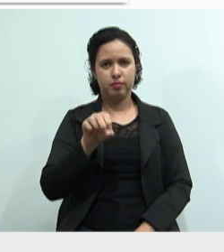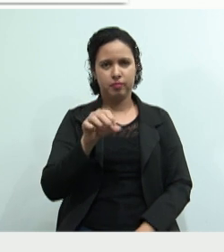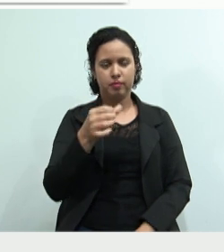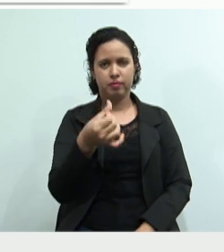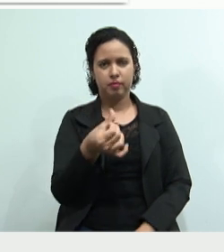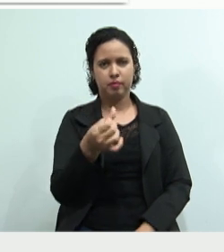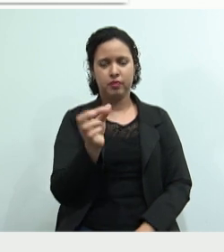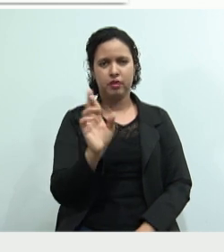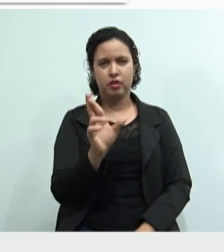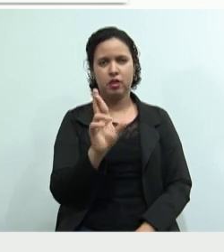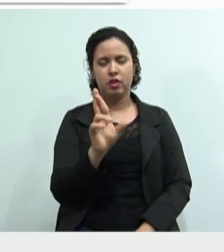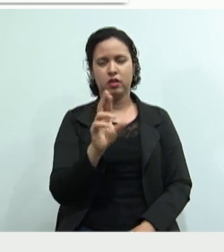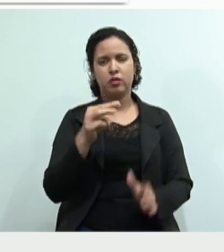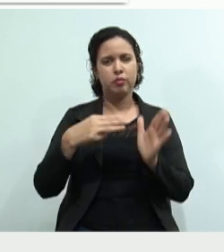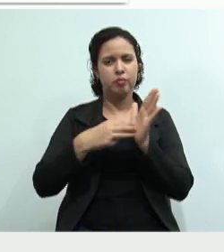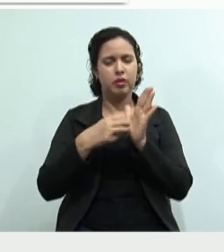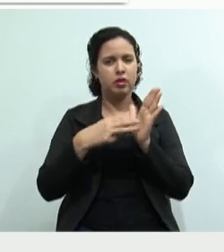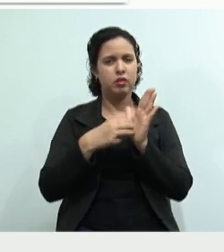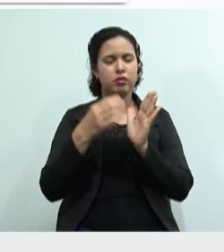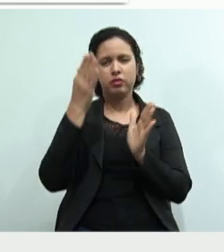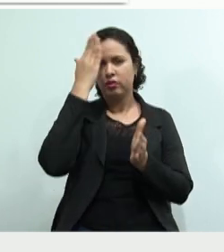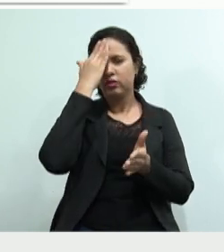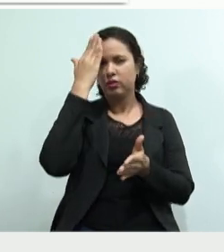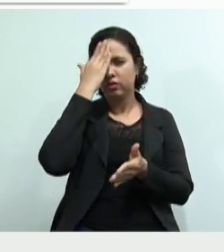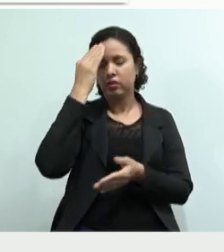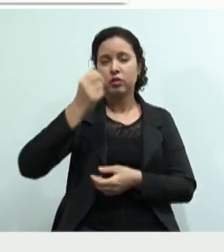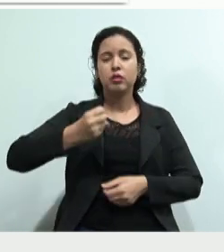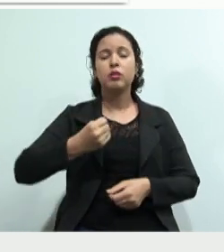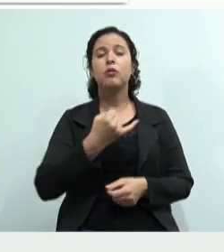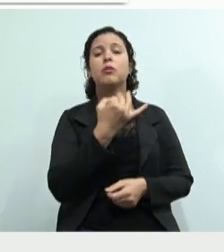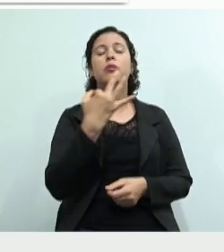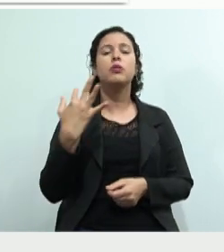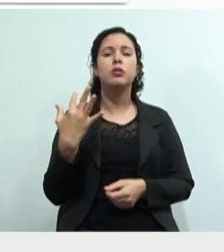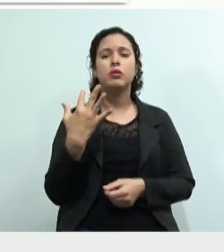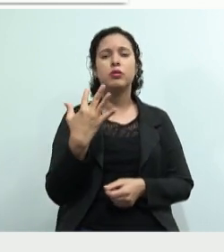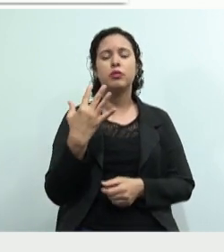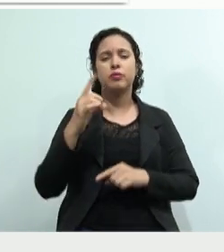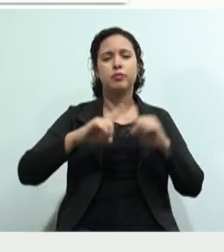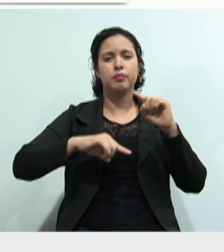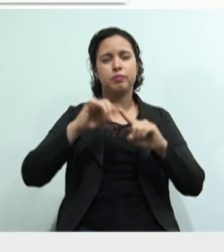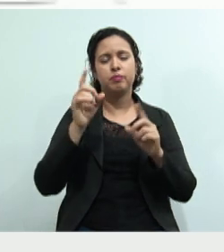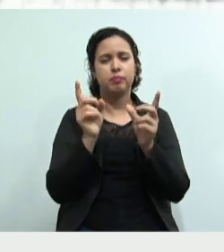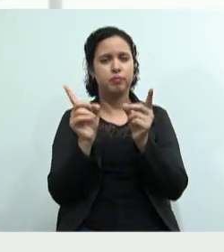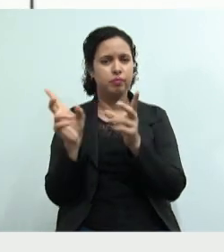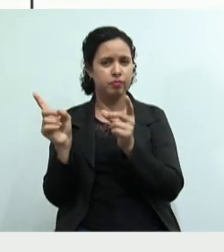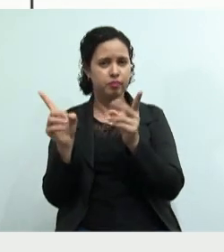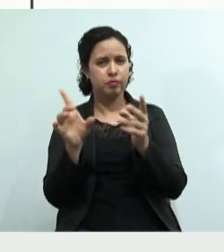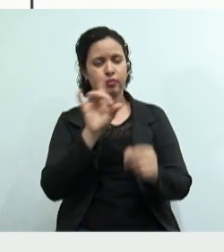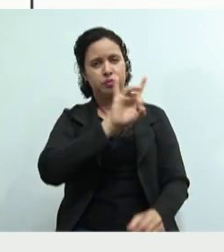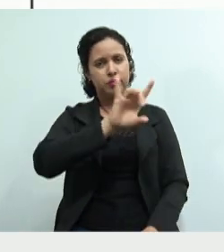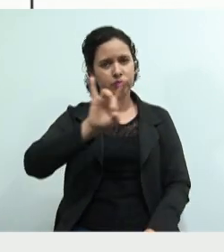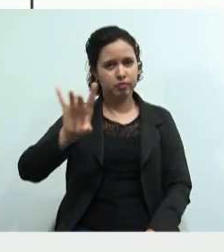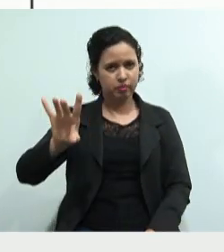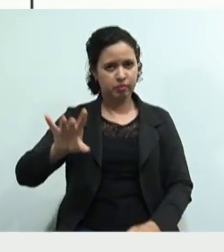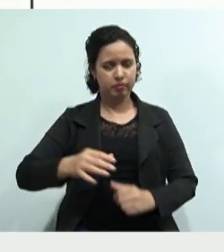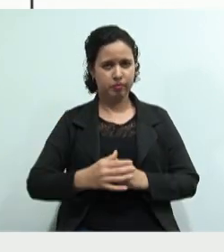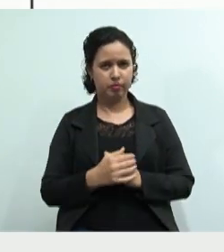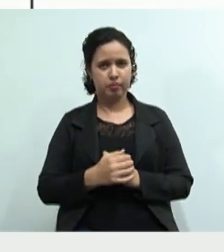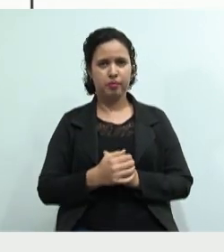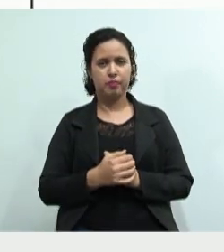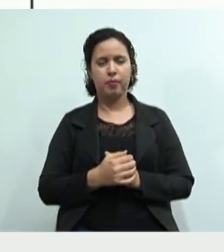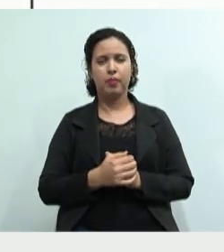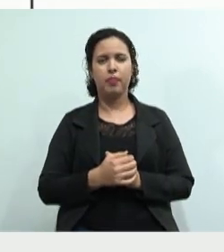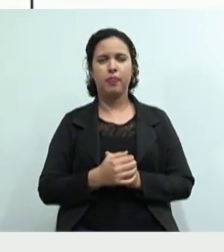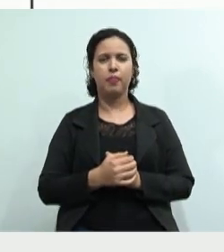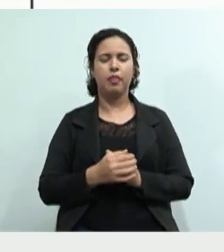suma, ajudará a você saber o custo das mercadorias vendidas de cada operação. Método